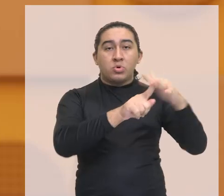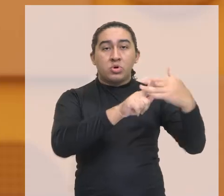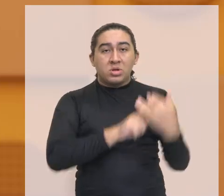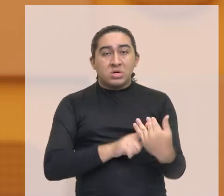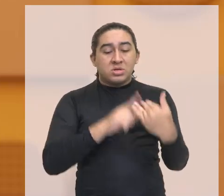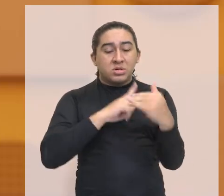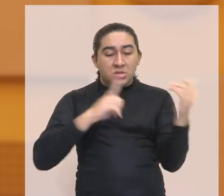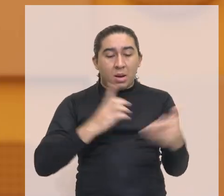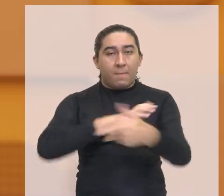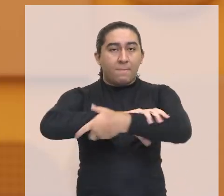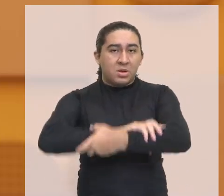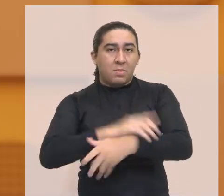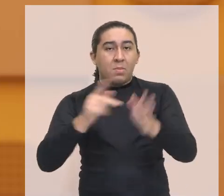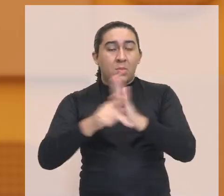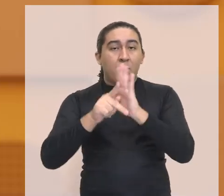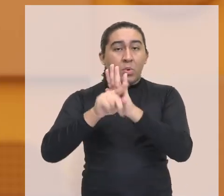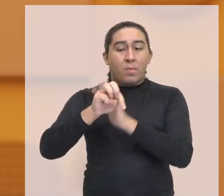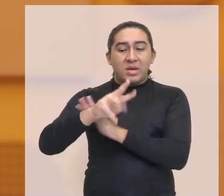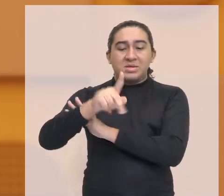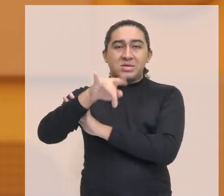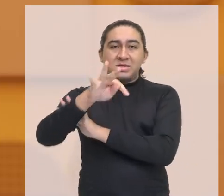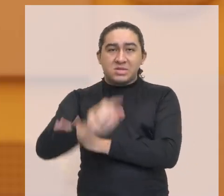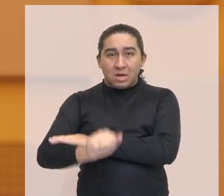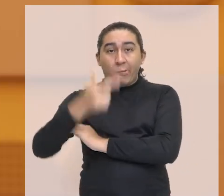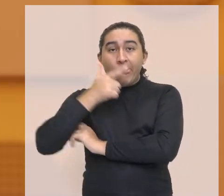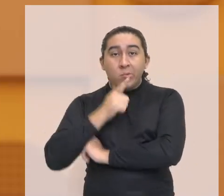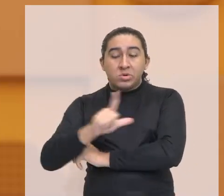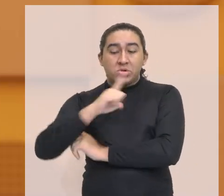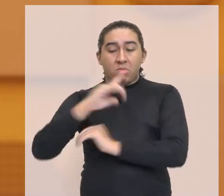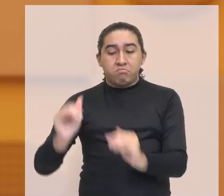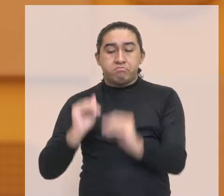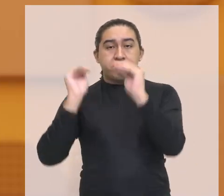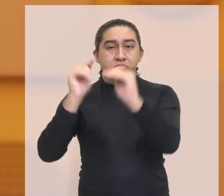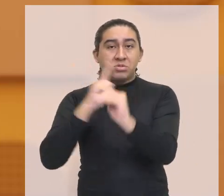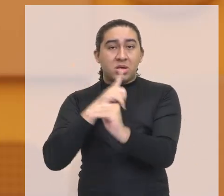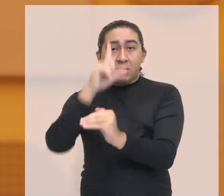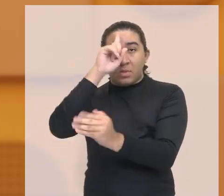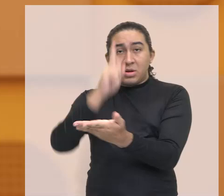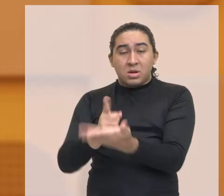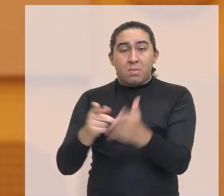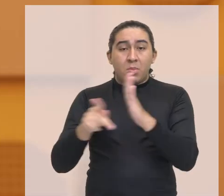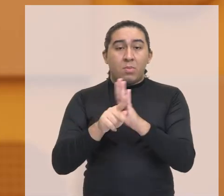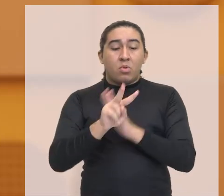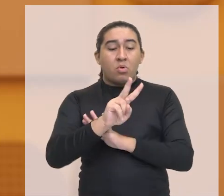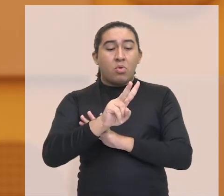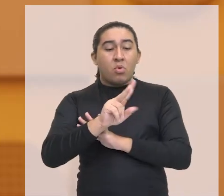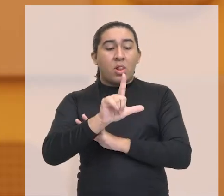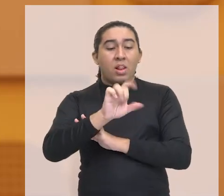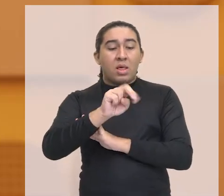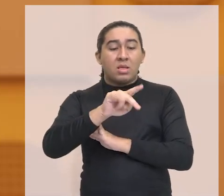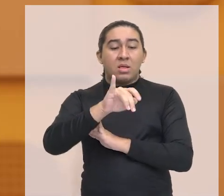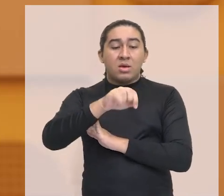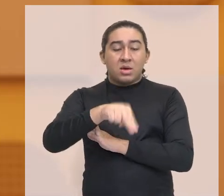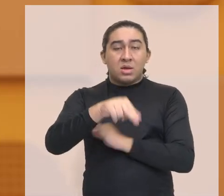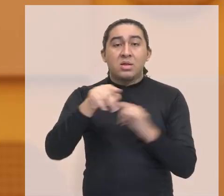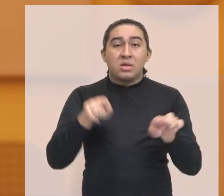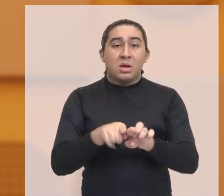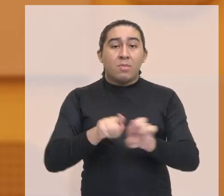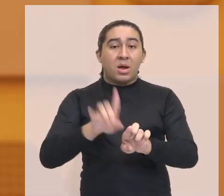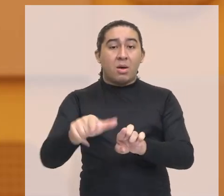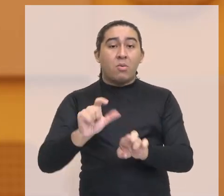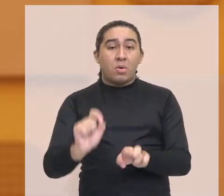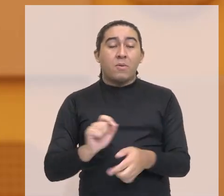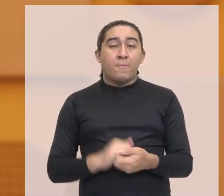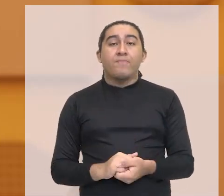a ideologia marxista, tá, gente? Conseguiram tomar o poder e liderados por Vladimir Lenin, tá, gente? Que é também, além